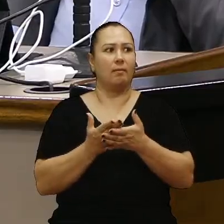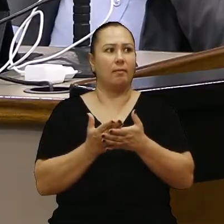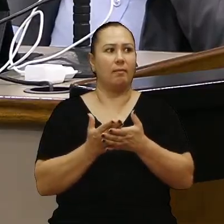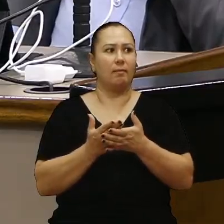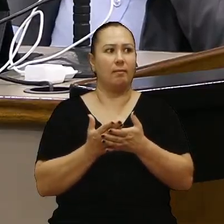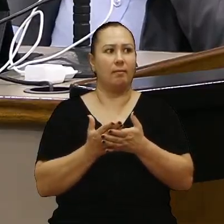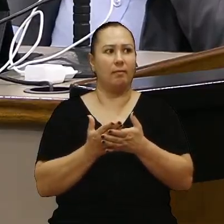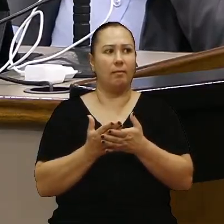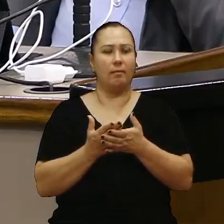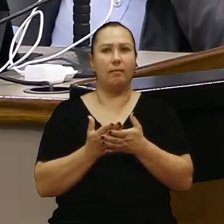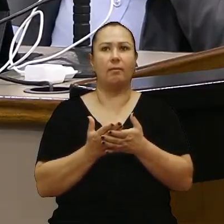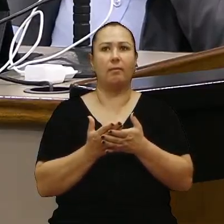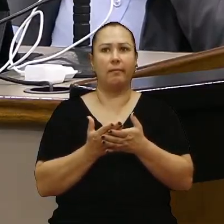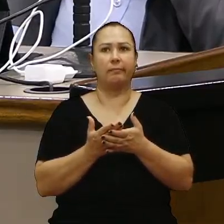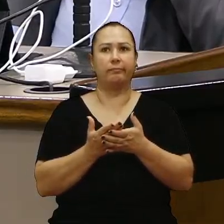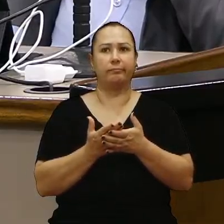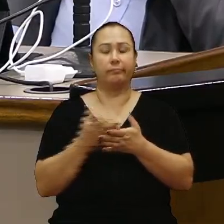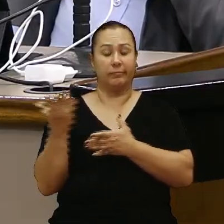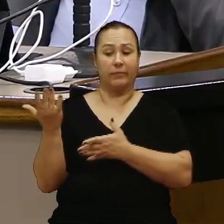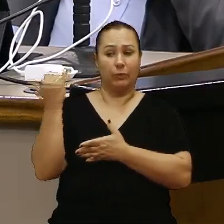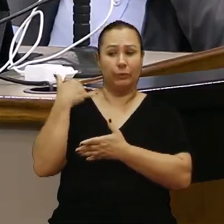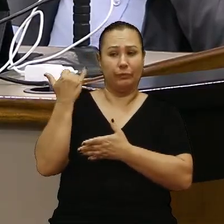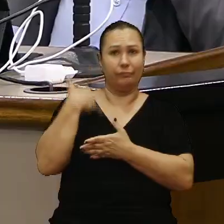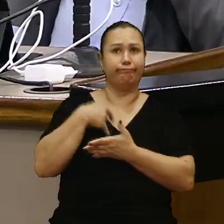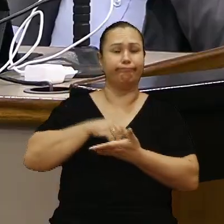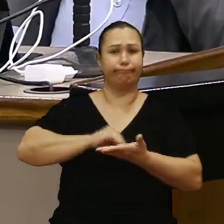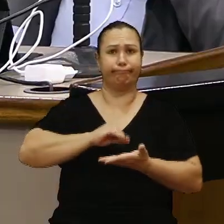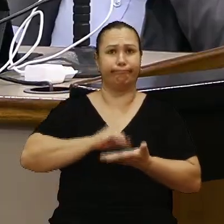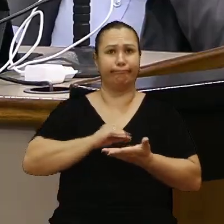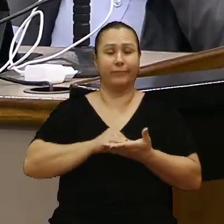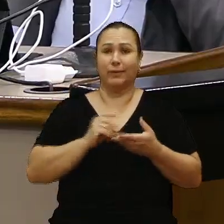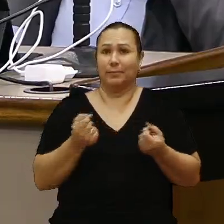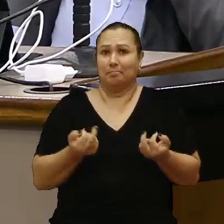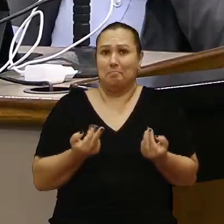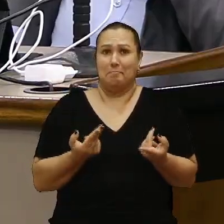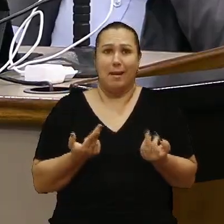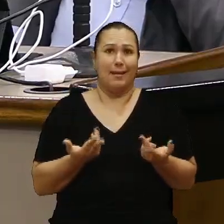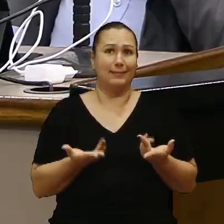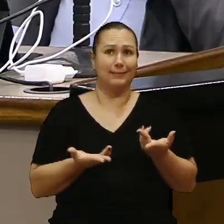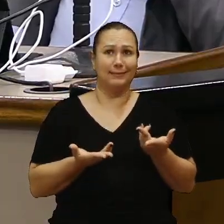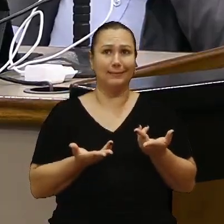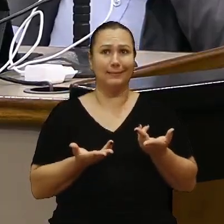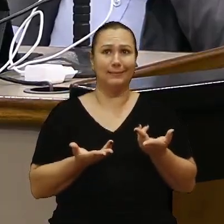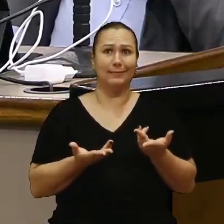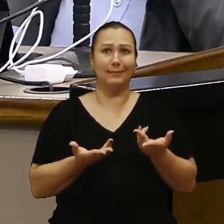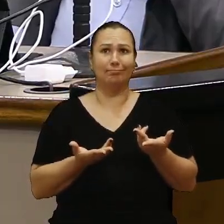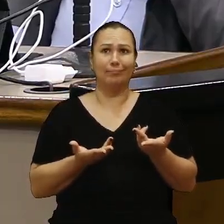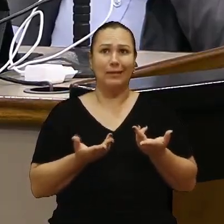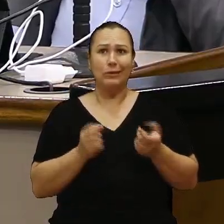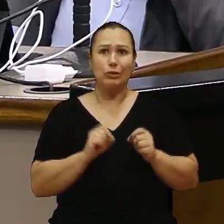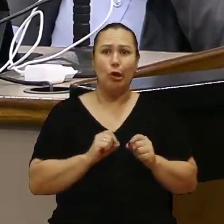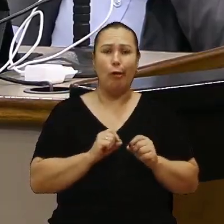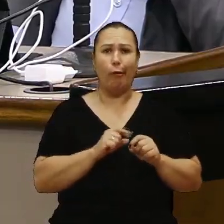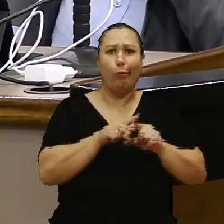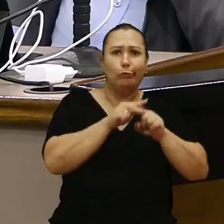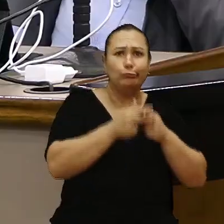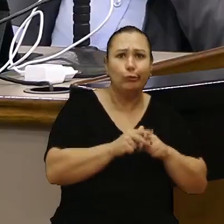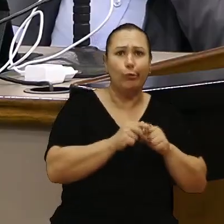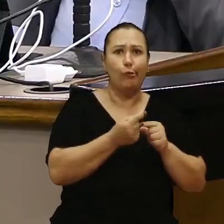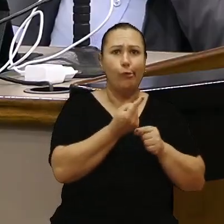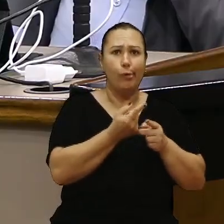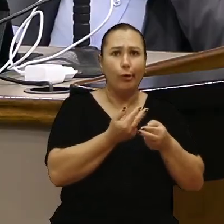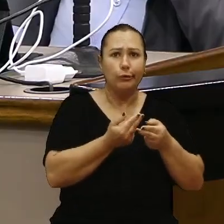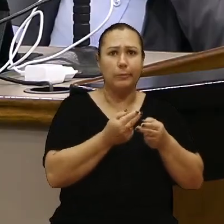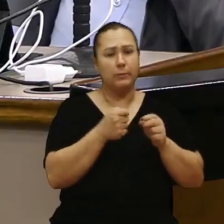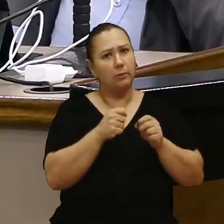Como eu escutei aqui, né? Falta aí no governo um traumatologista, né? Mexer só na articulação, só, né? Organizando